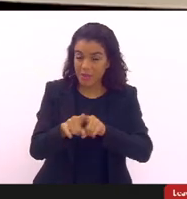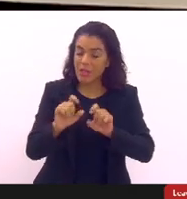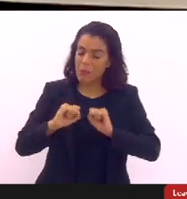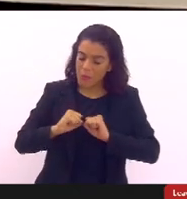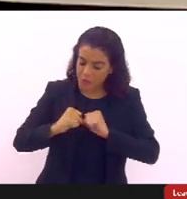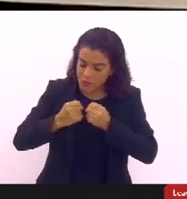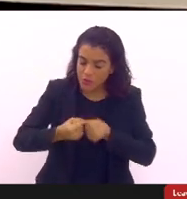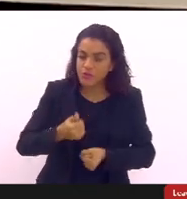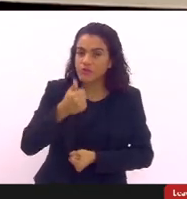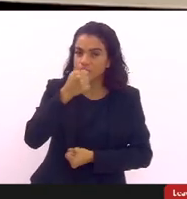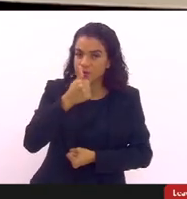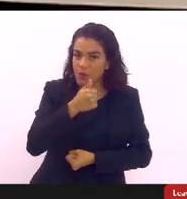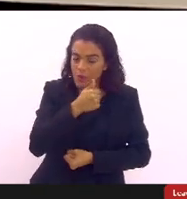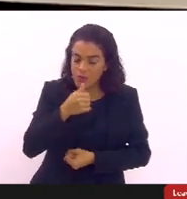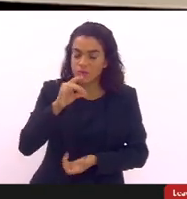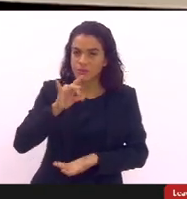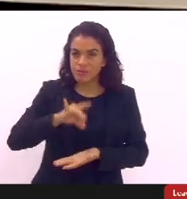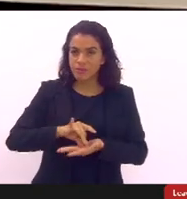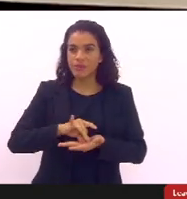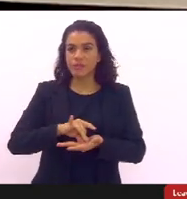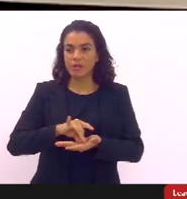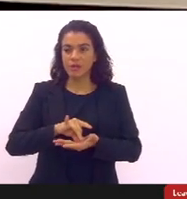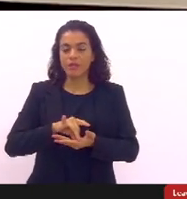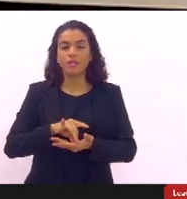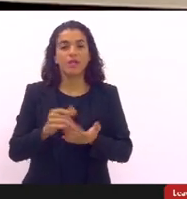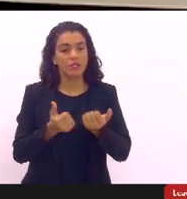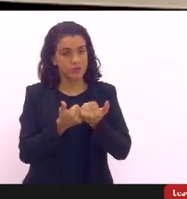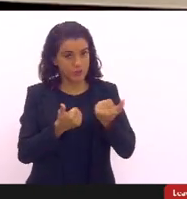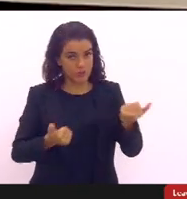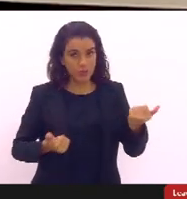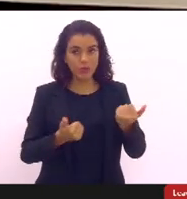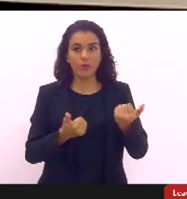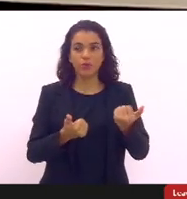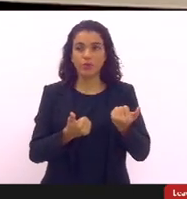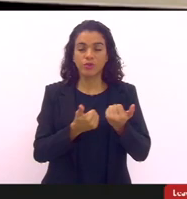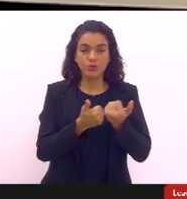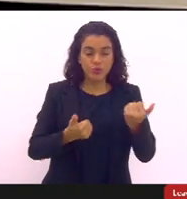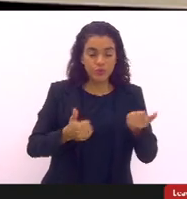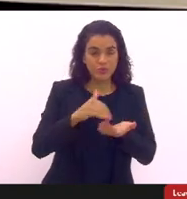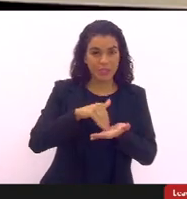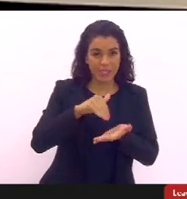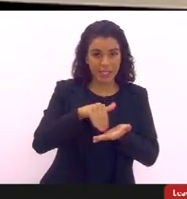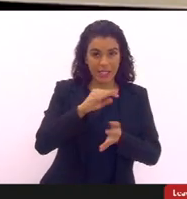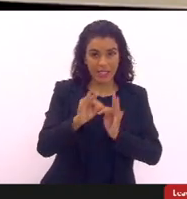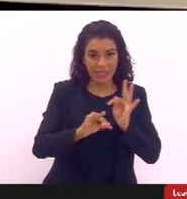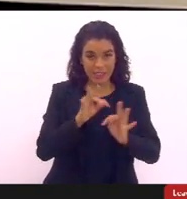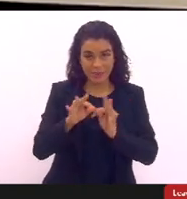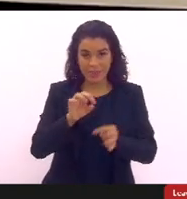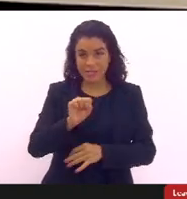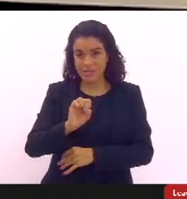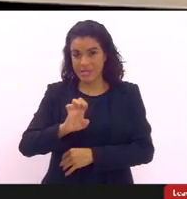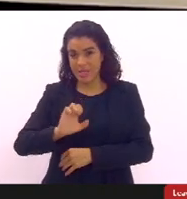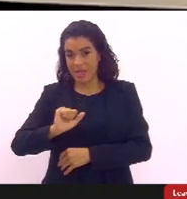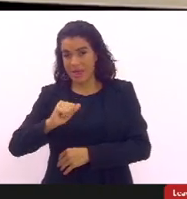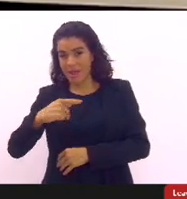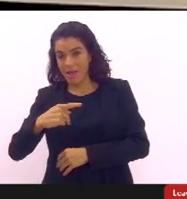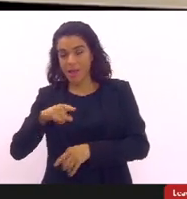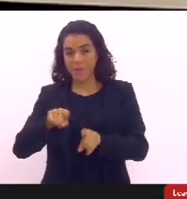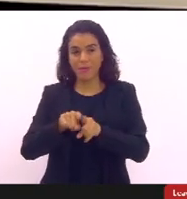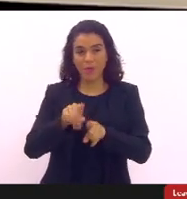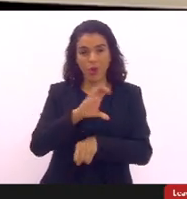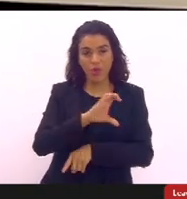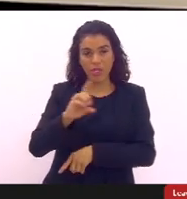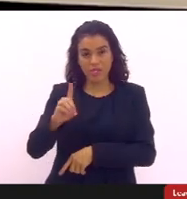esforço, né, real da Superintendência de Tratamento, da Subsecretaria de Tratamento, da SEAP, da Coordenação de